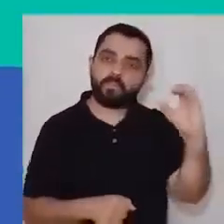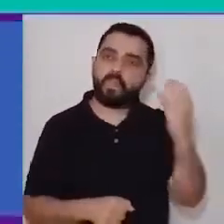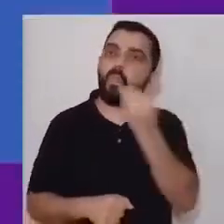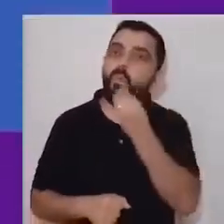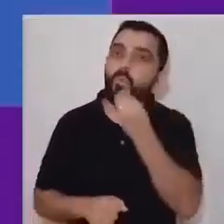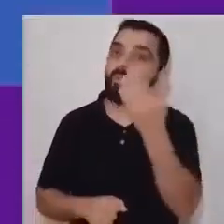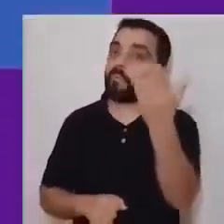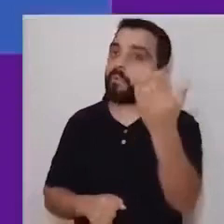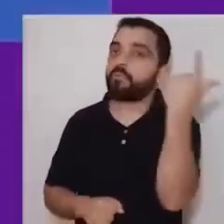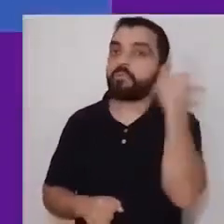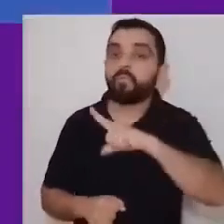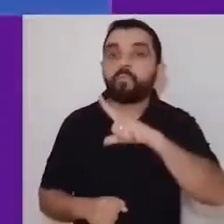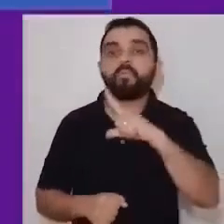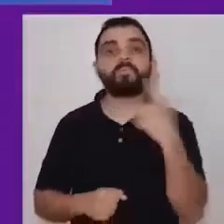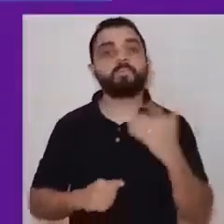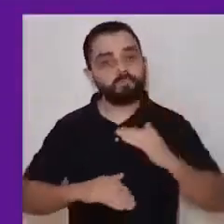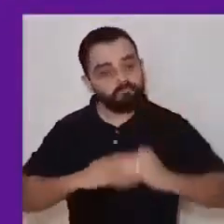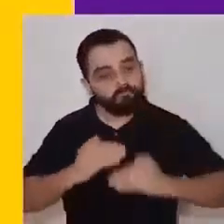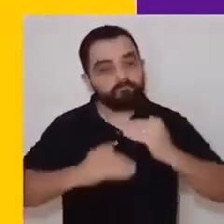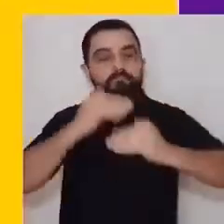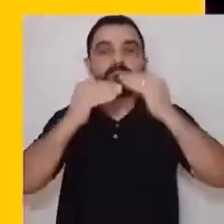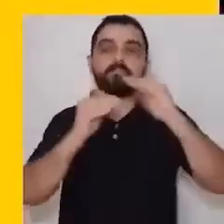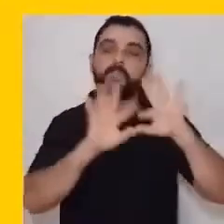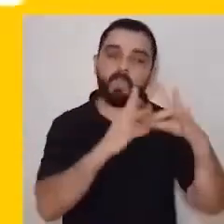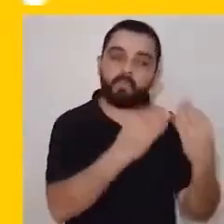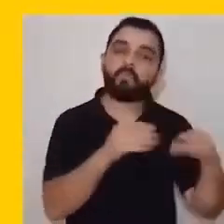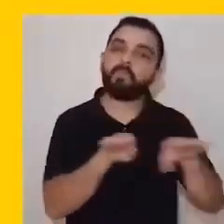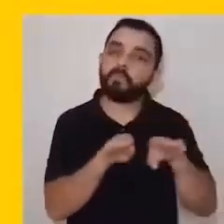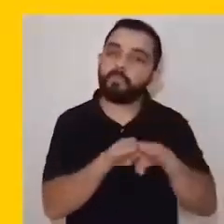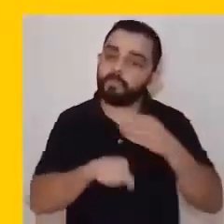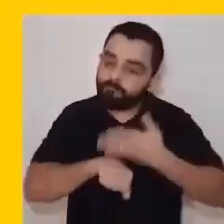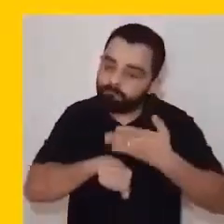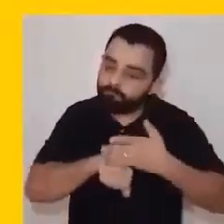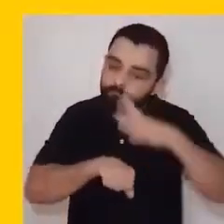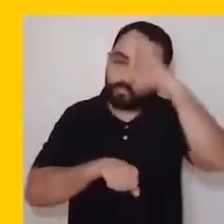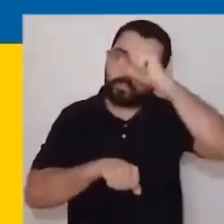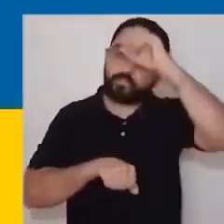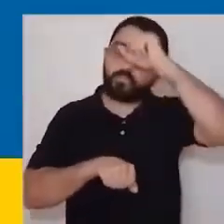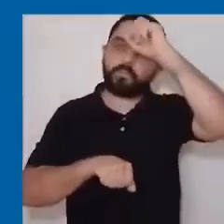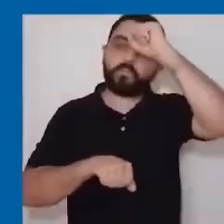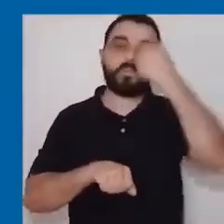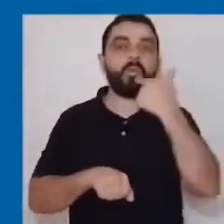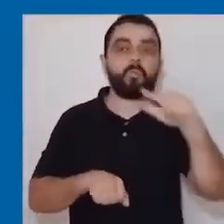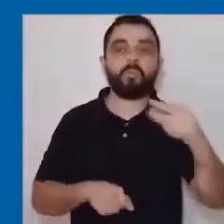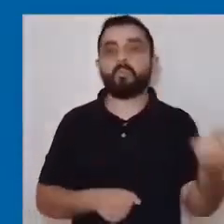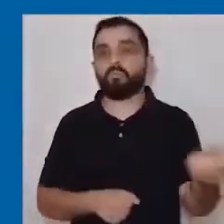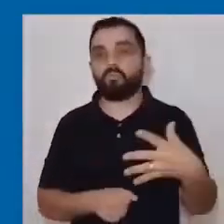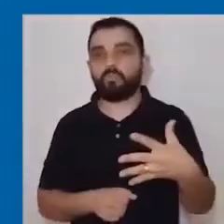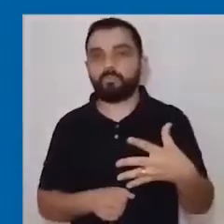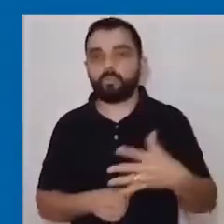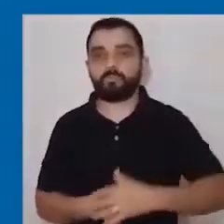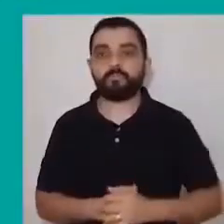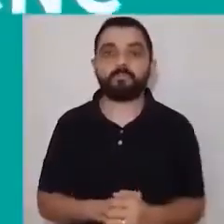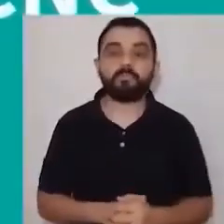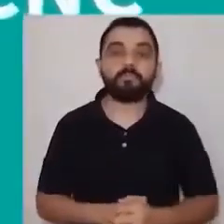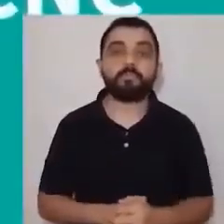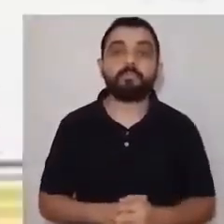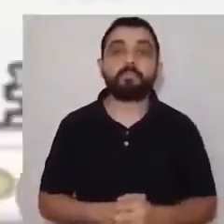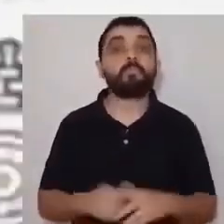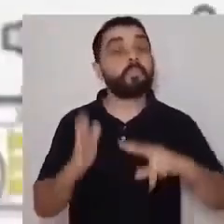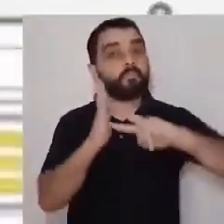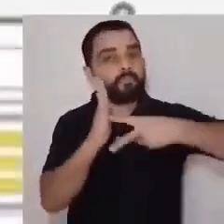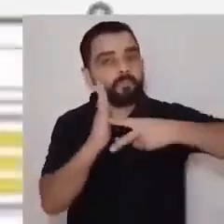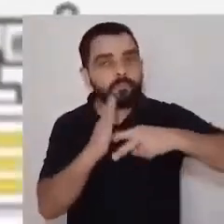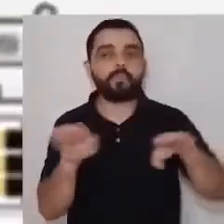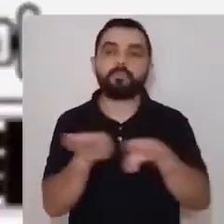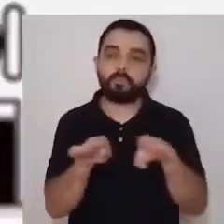SMC. Essa é a oportunidade para que o associado e seu dependente se qualifiquem ainda mais para o mercado de trabalho.